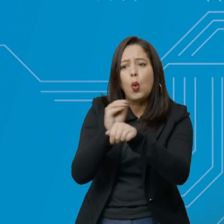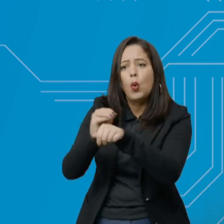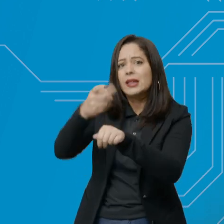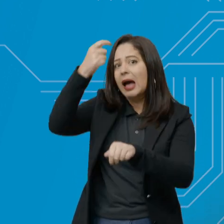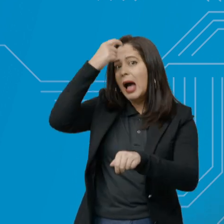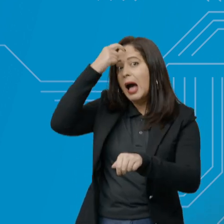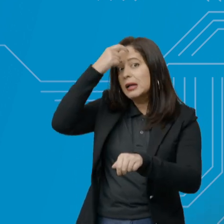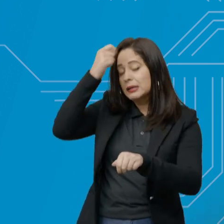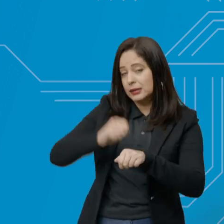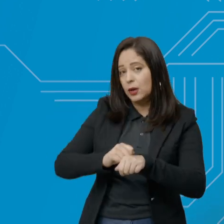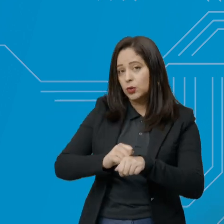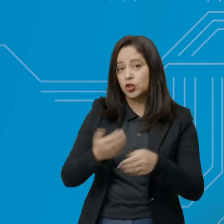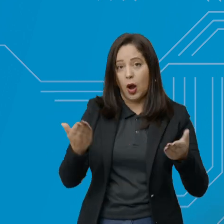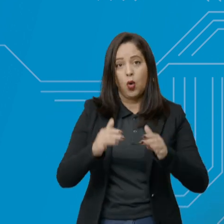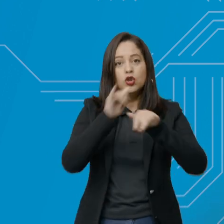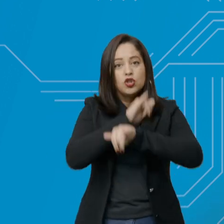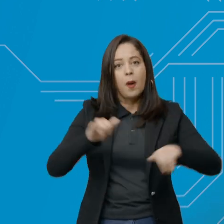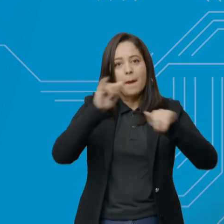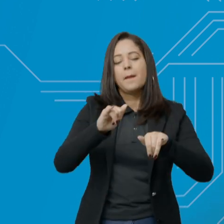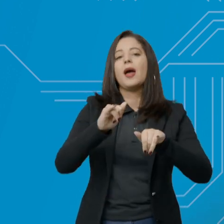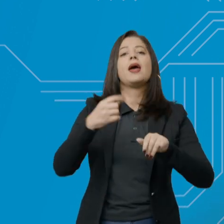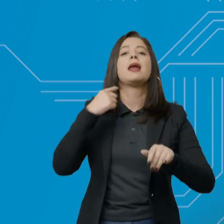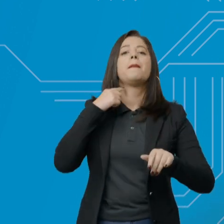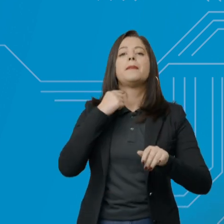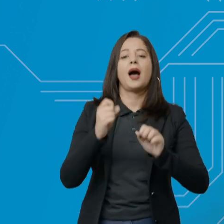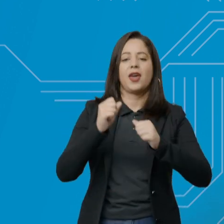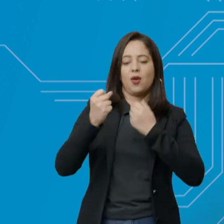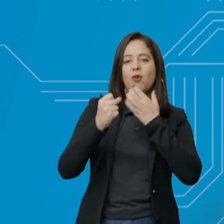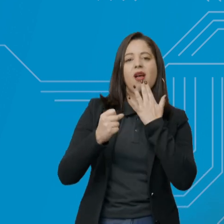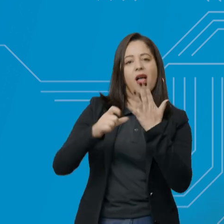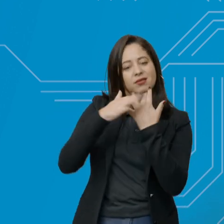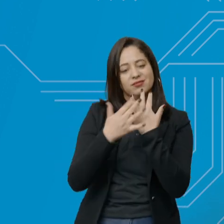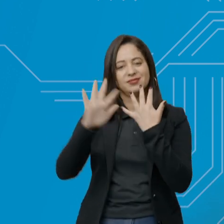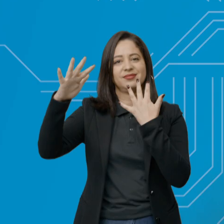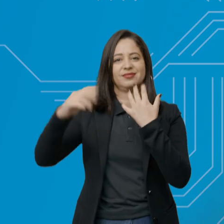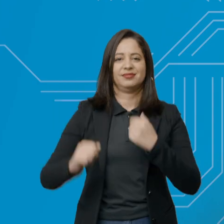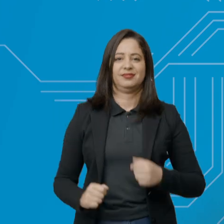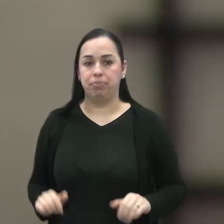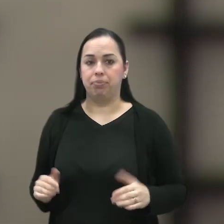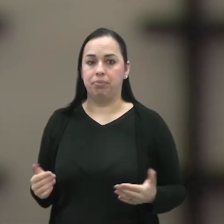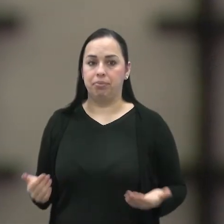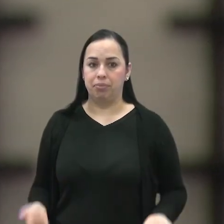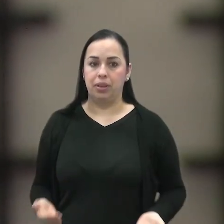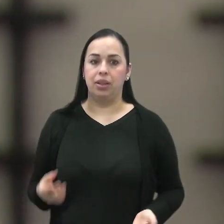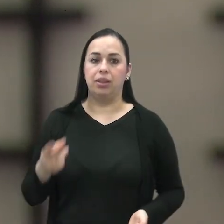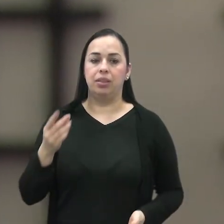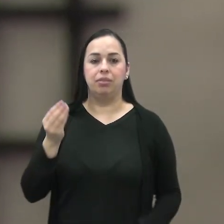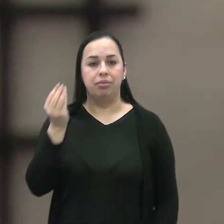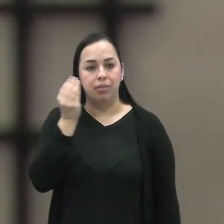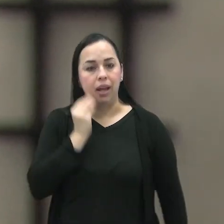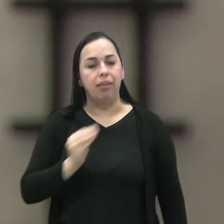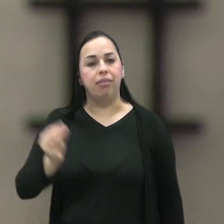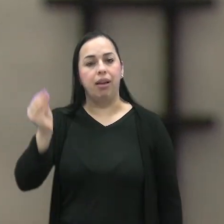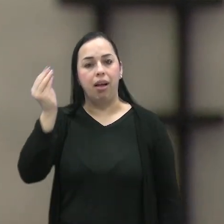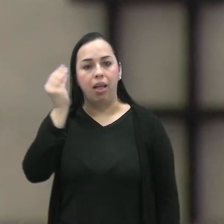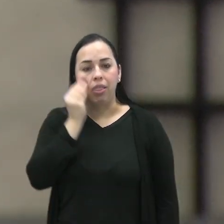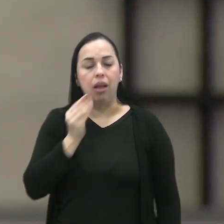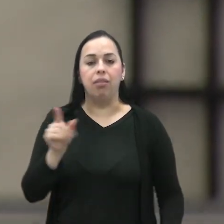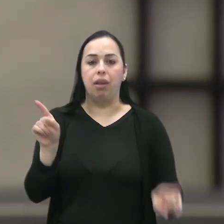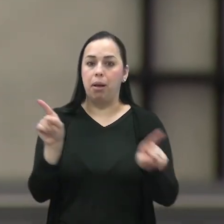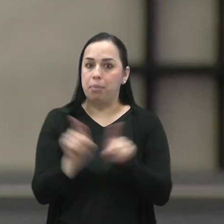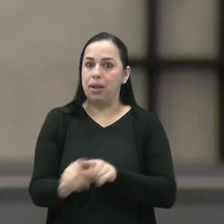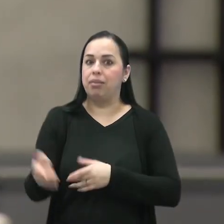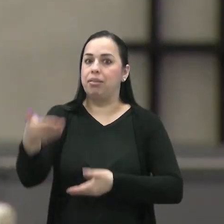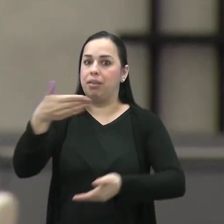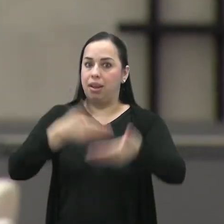mental materna, esse mês ganhou uma campanha sobre o tema, o Maio Furta Cor. Depois de muitas tentativas e